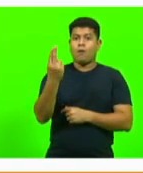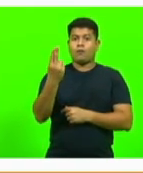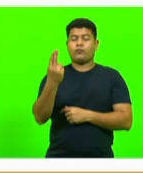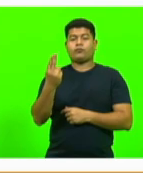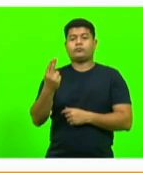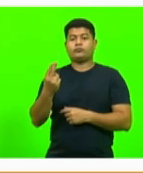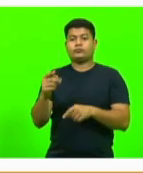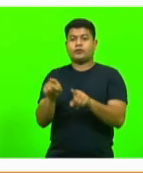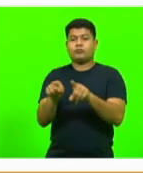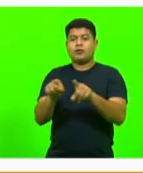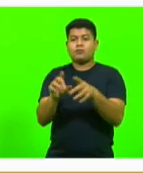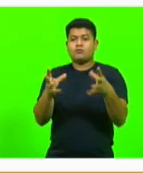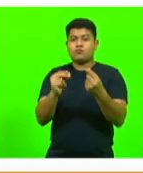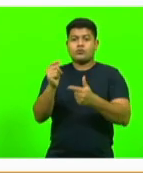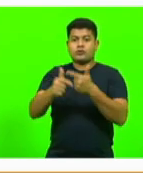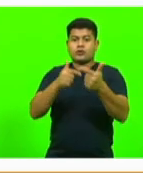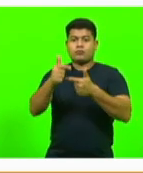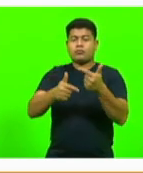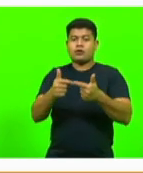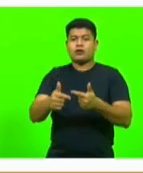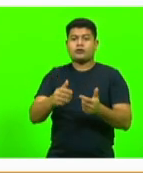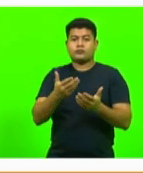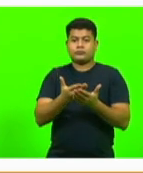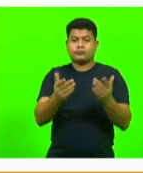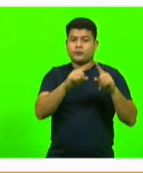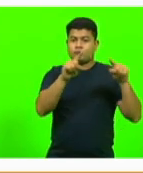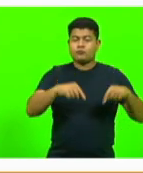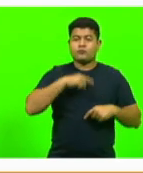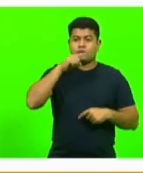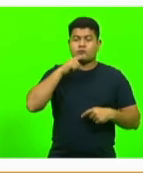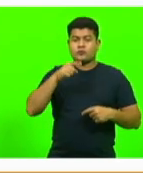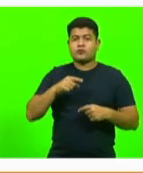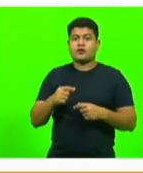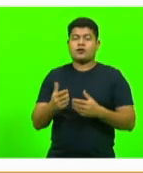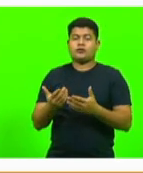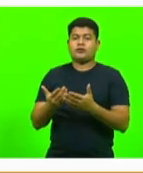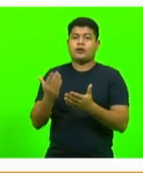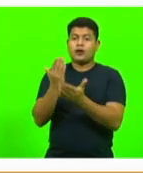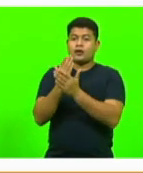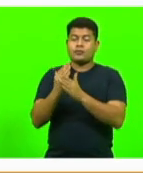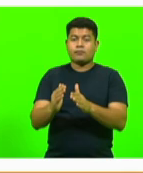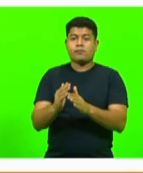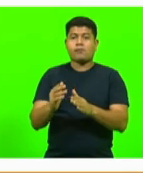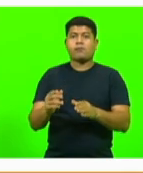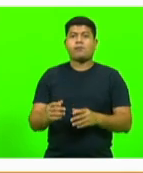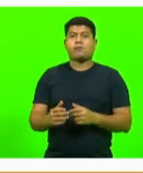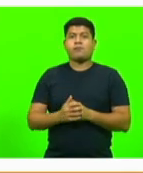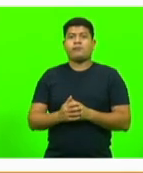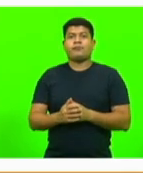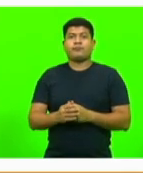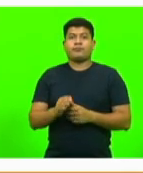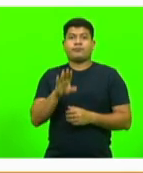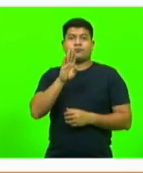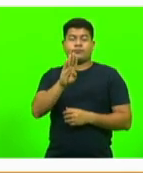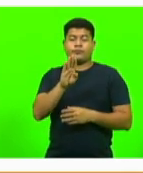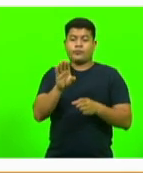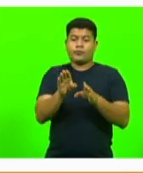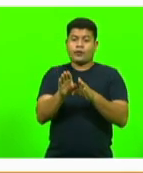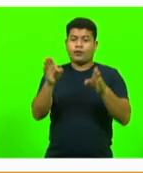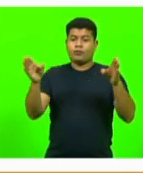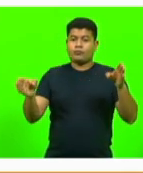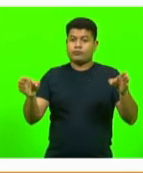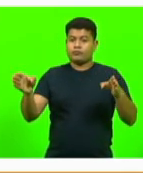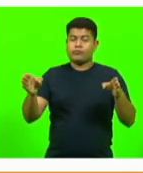transitório de serviço B atividades projetos e necessidades de caráter temporário ou sazonal com